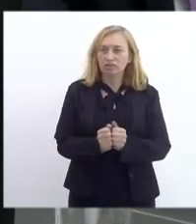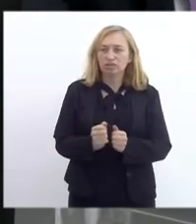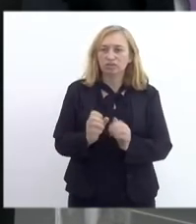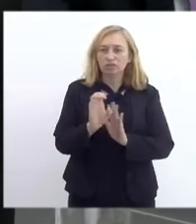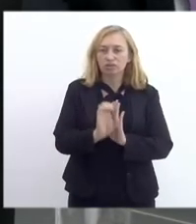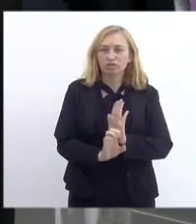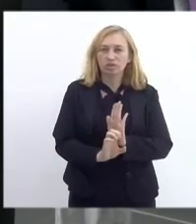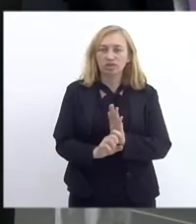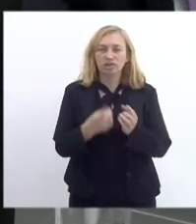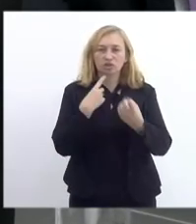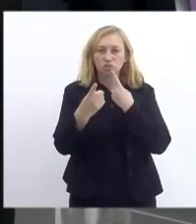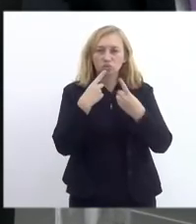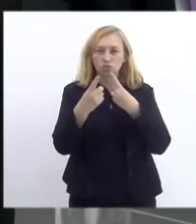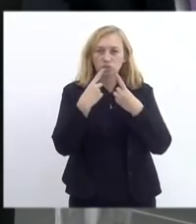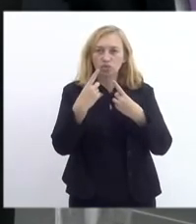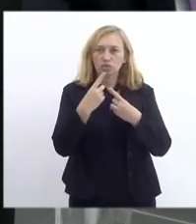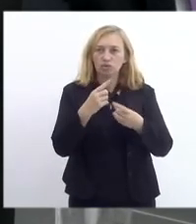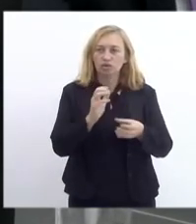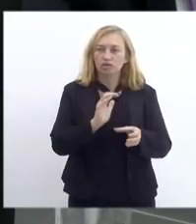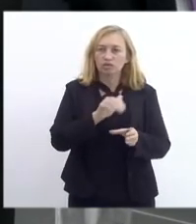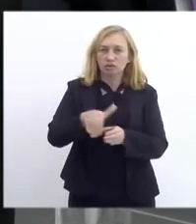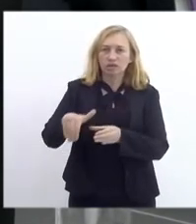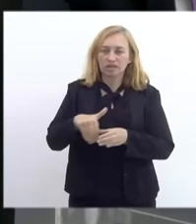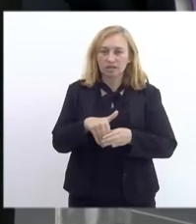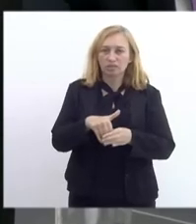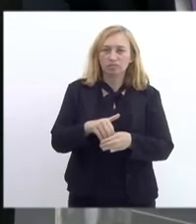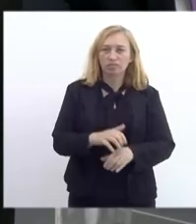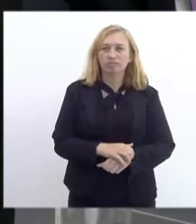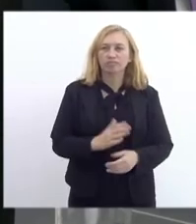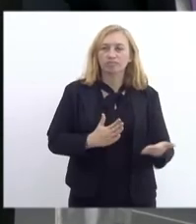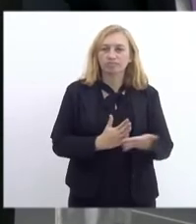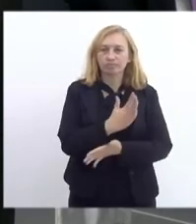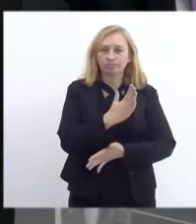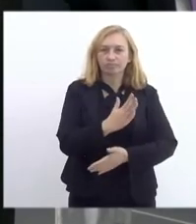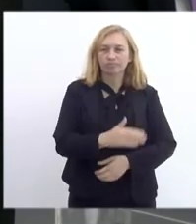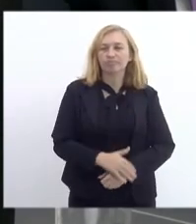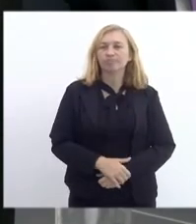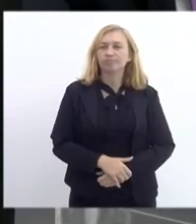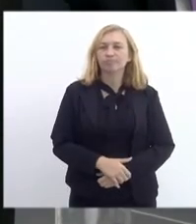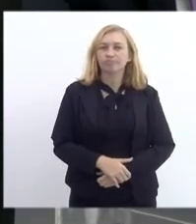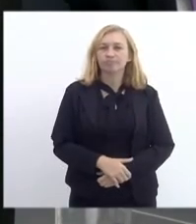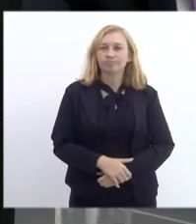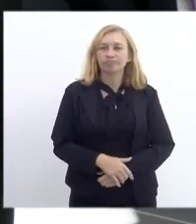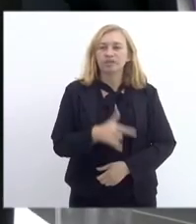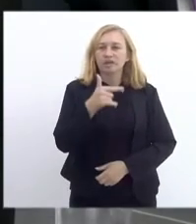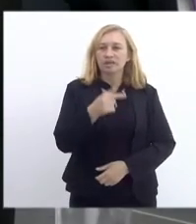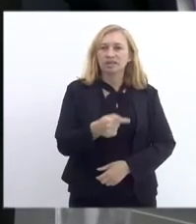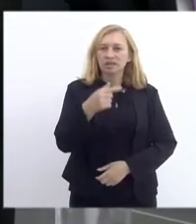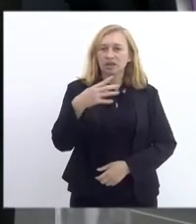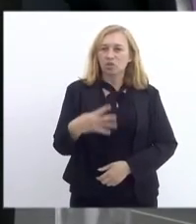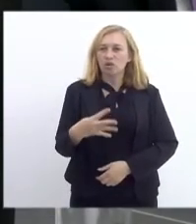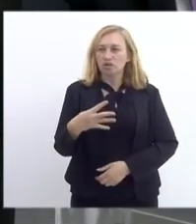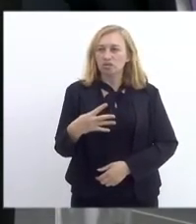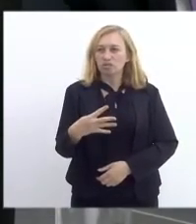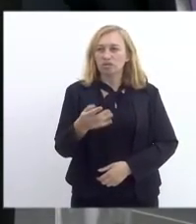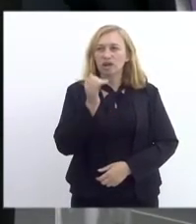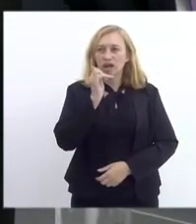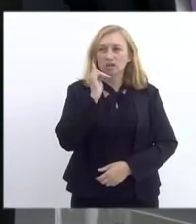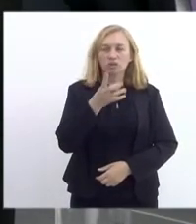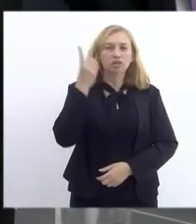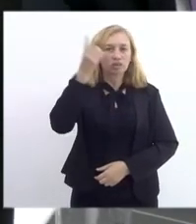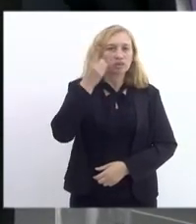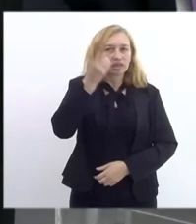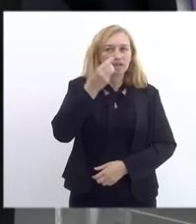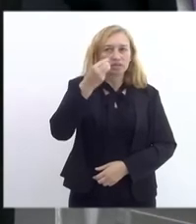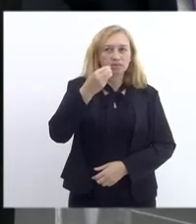Em discussão. Em votação, aprovado. 74, relator deputado